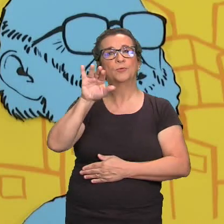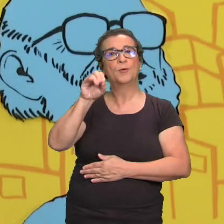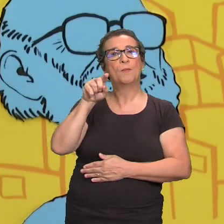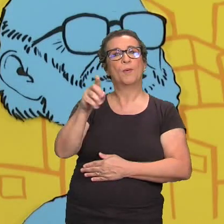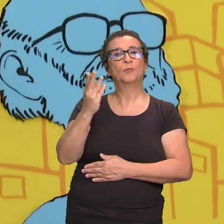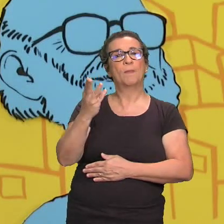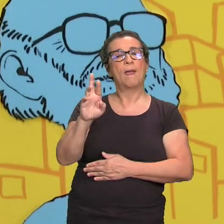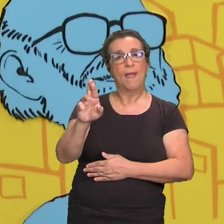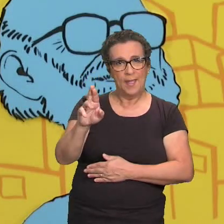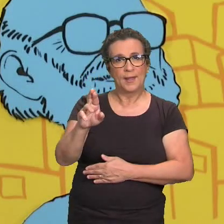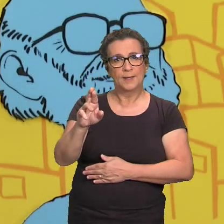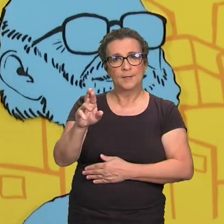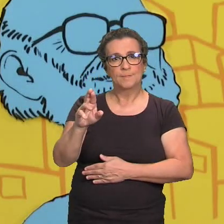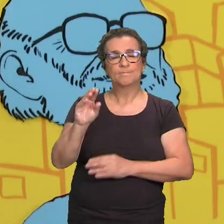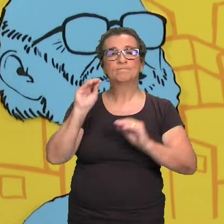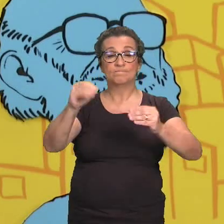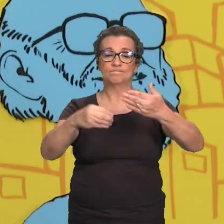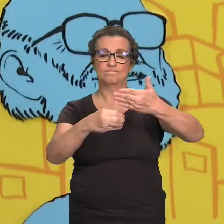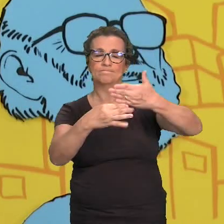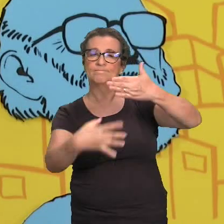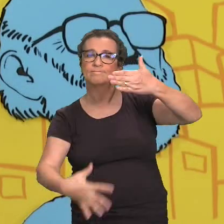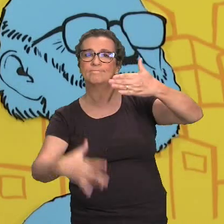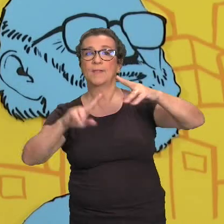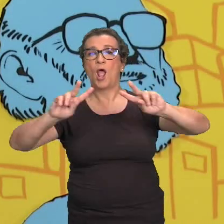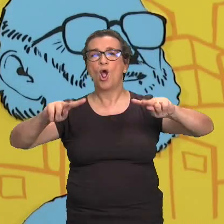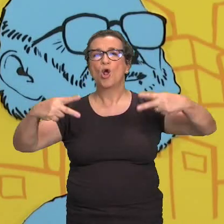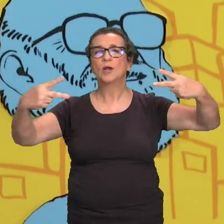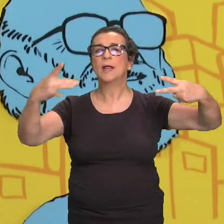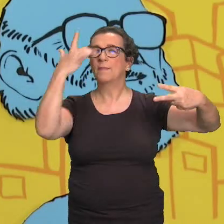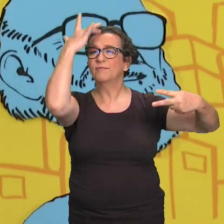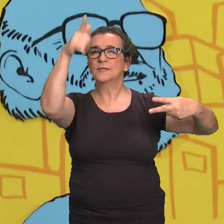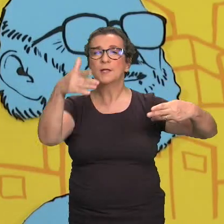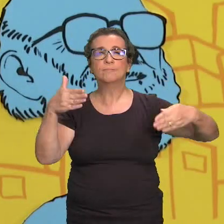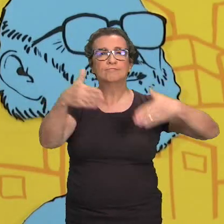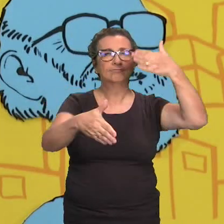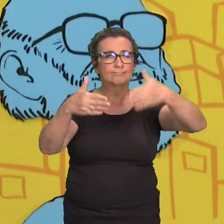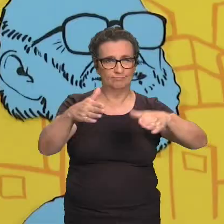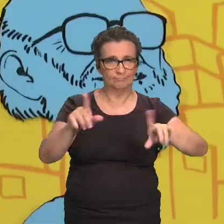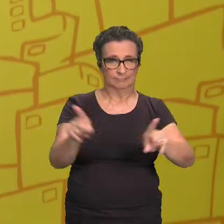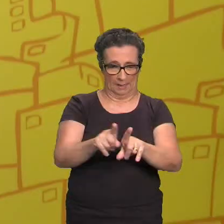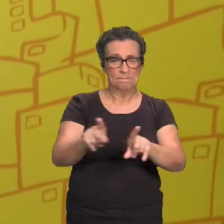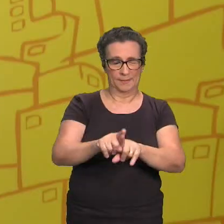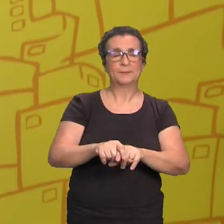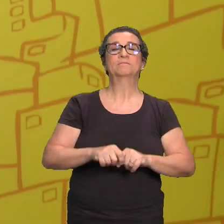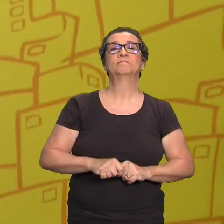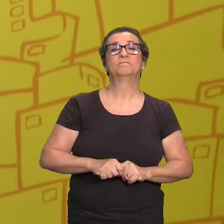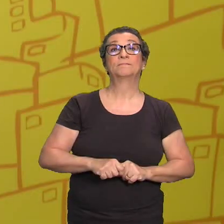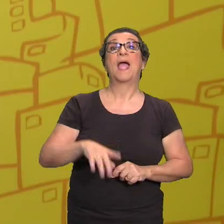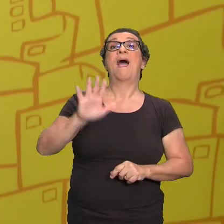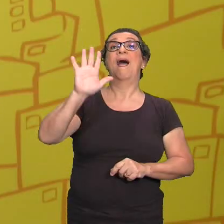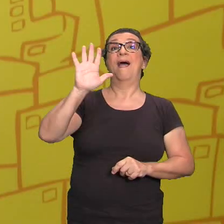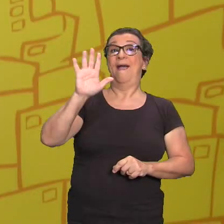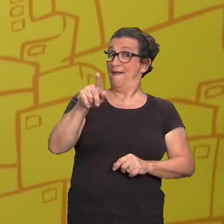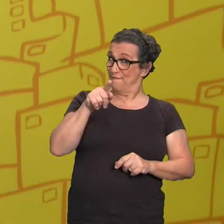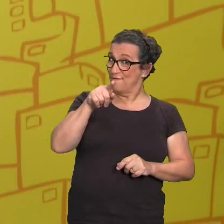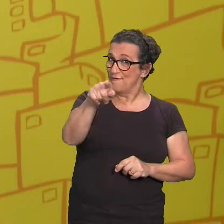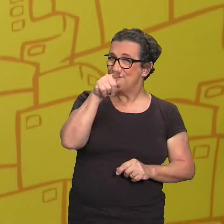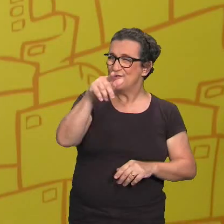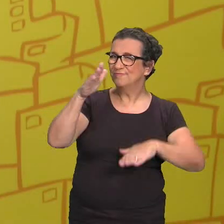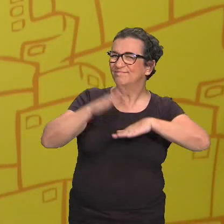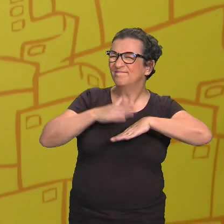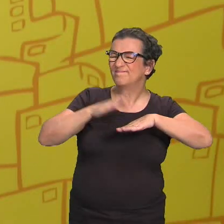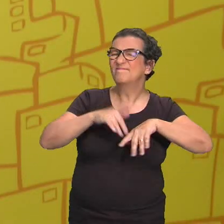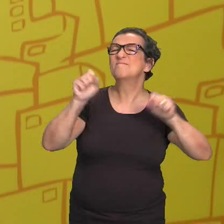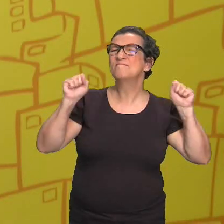epf.rio.br. Colocaremos no chat o link para facilitar o seu acesso também. Ah, você mesmo